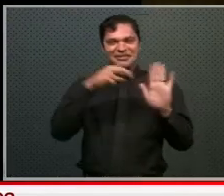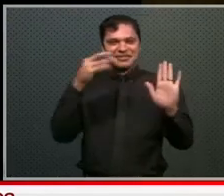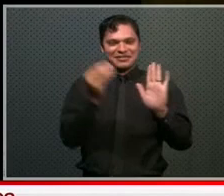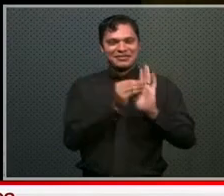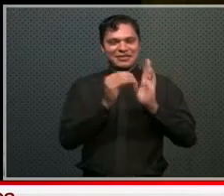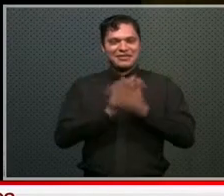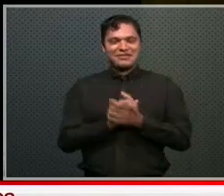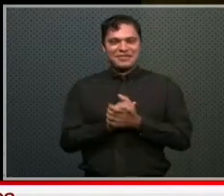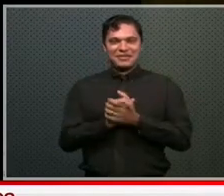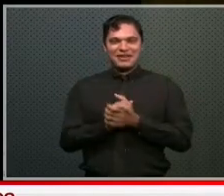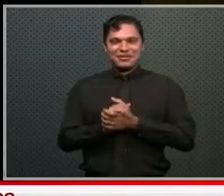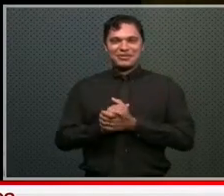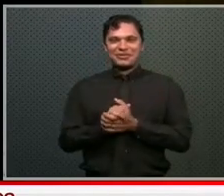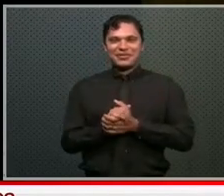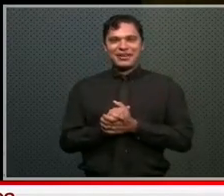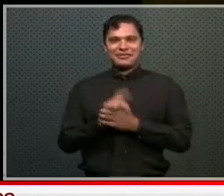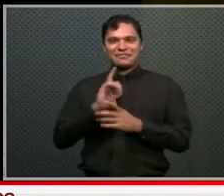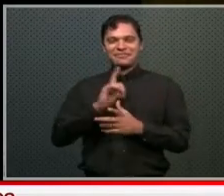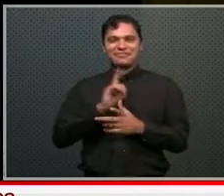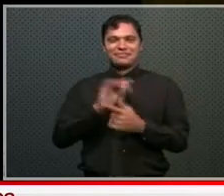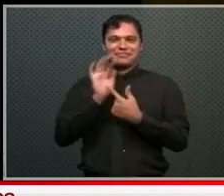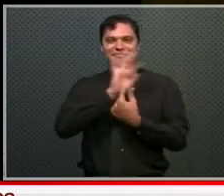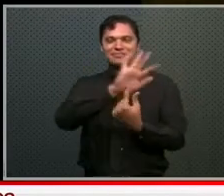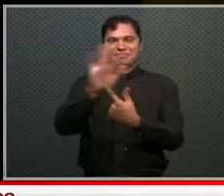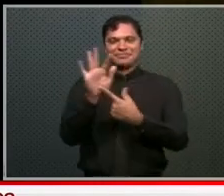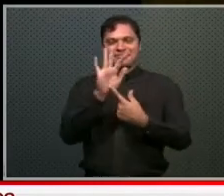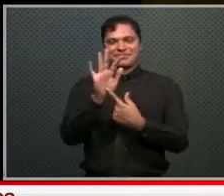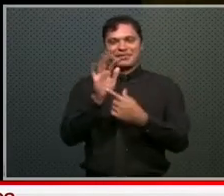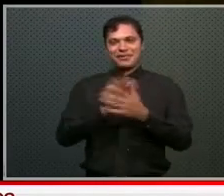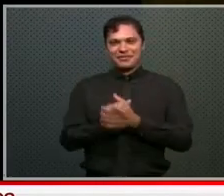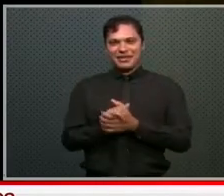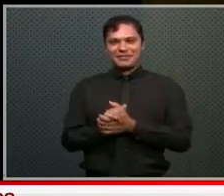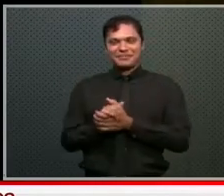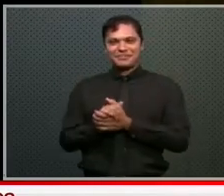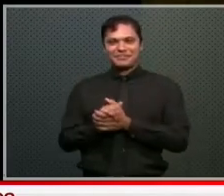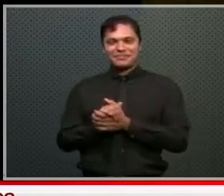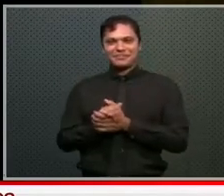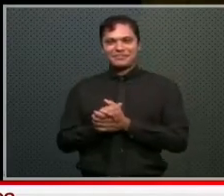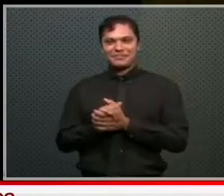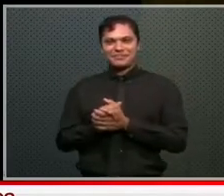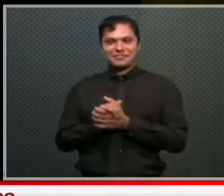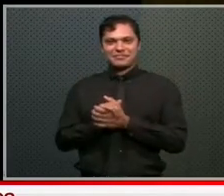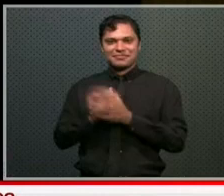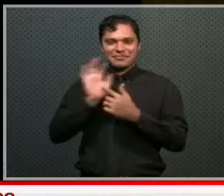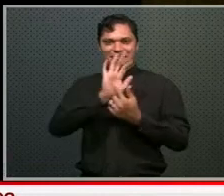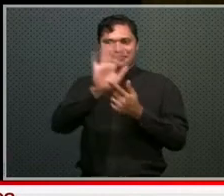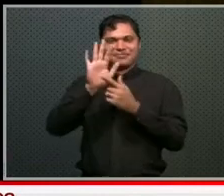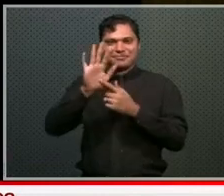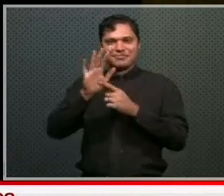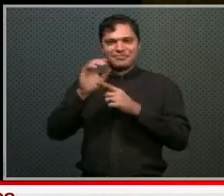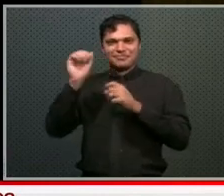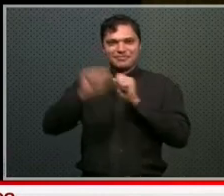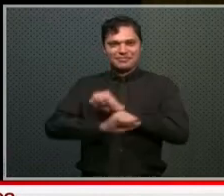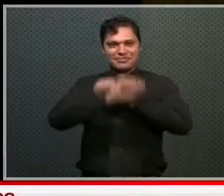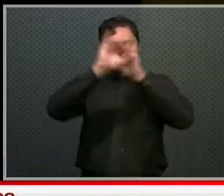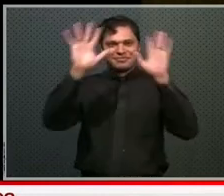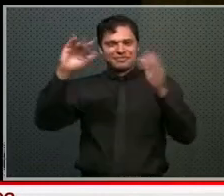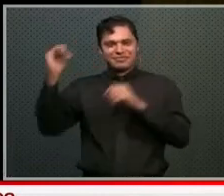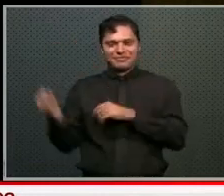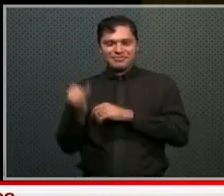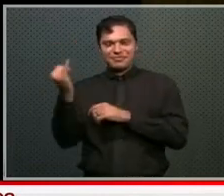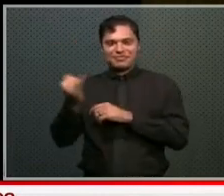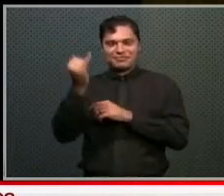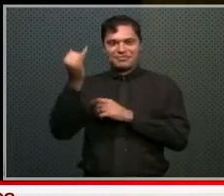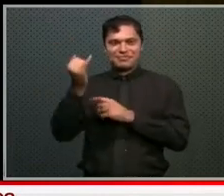tem convicção Que Isso demonstra é uma sinalização Clara da importância que ela dá a ciência